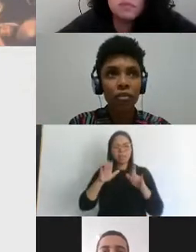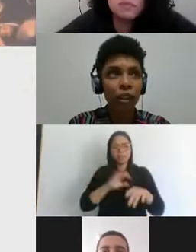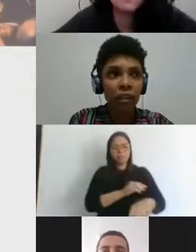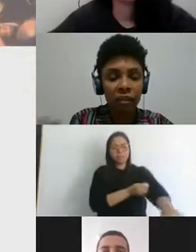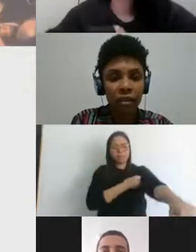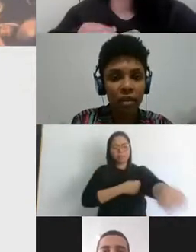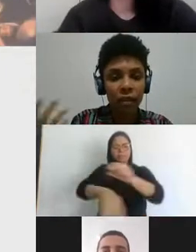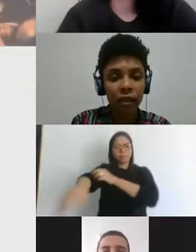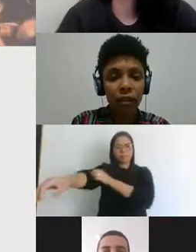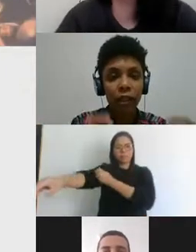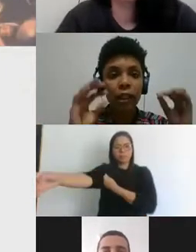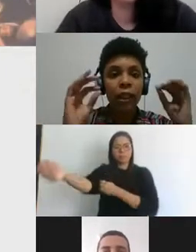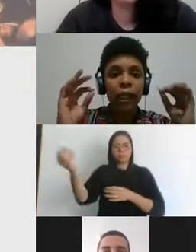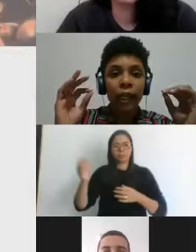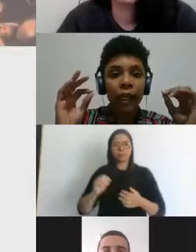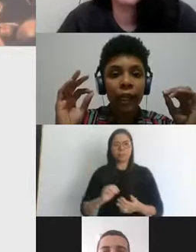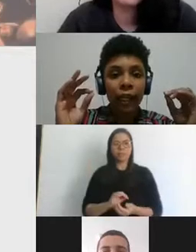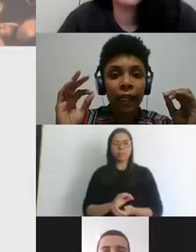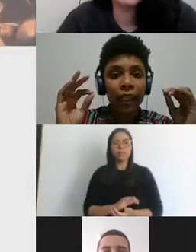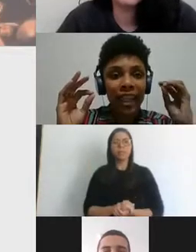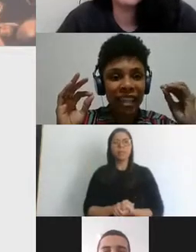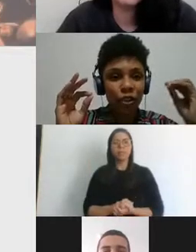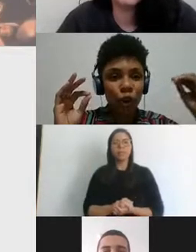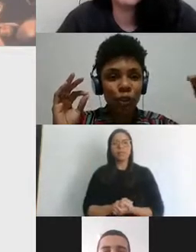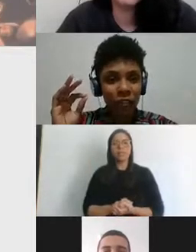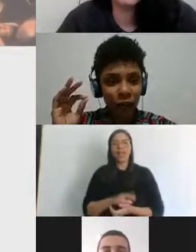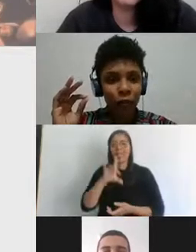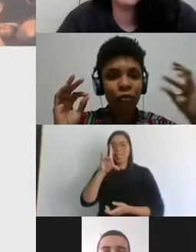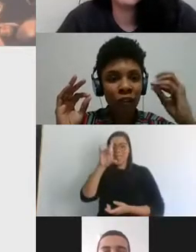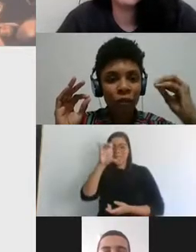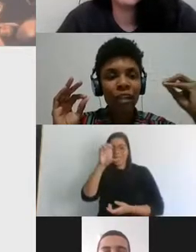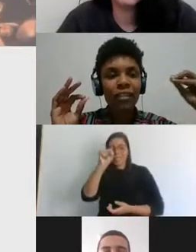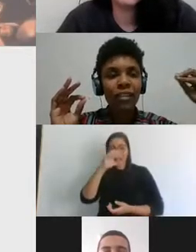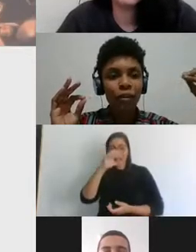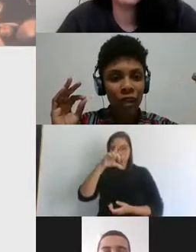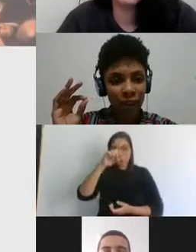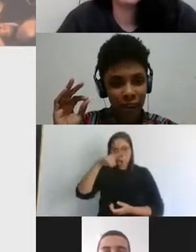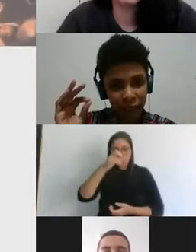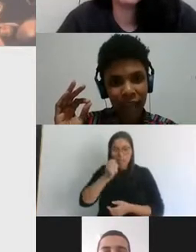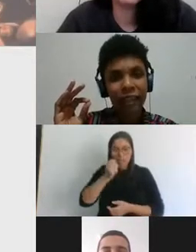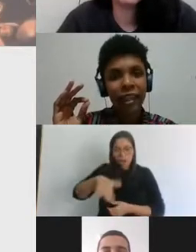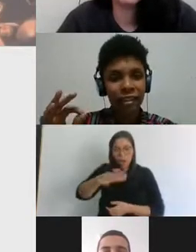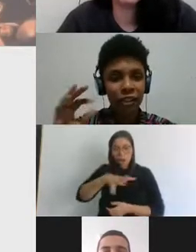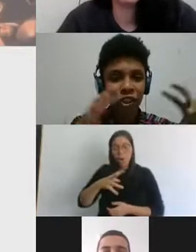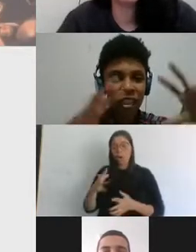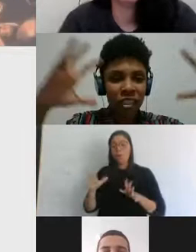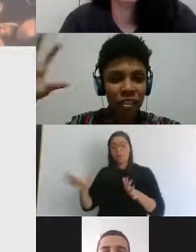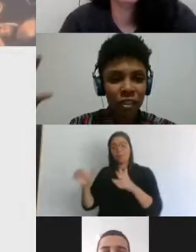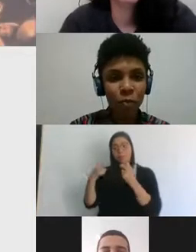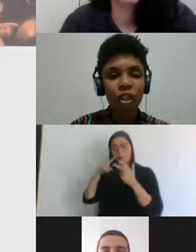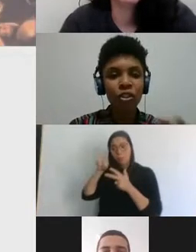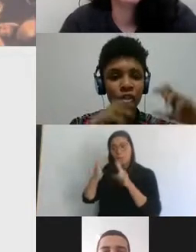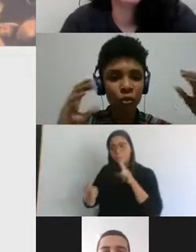de 80 sei lá 70 é 10 Colonial vem com esse olhar né das